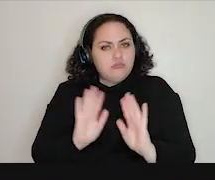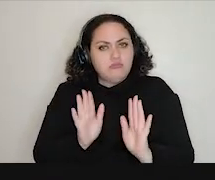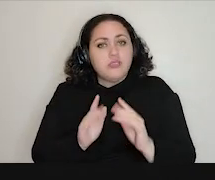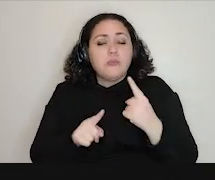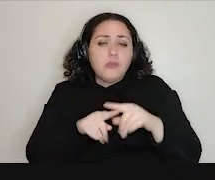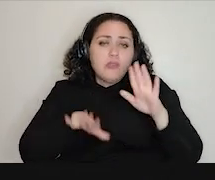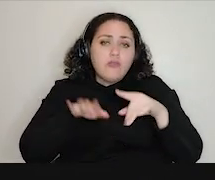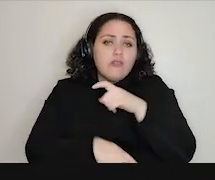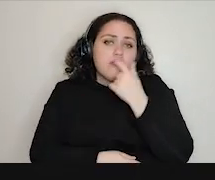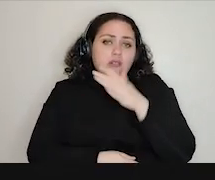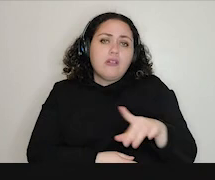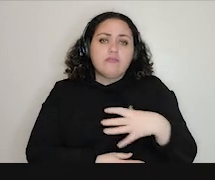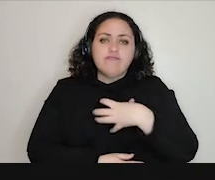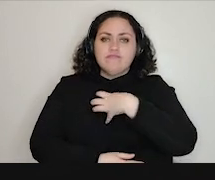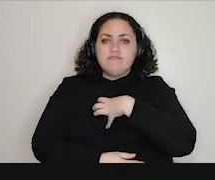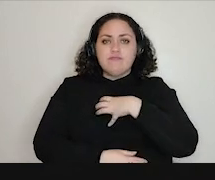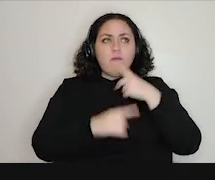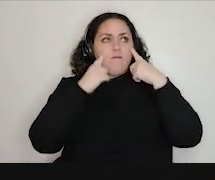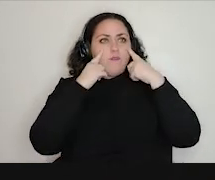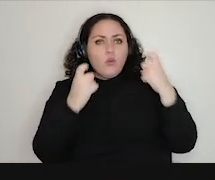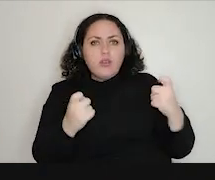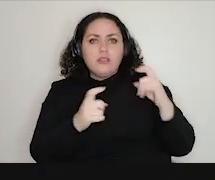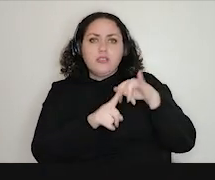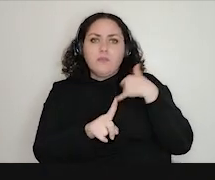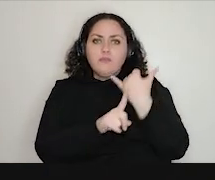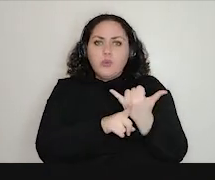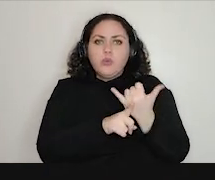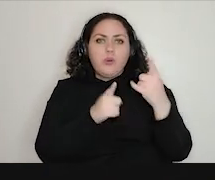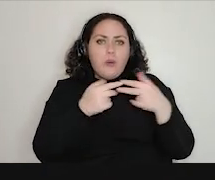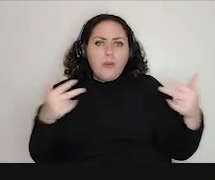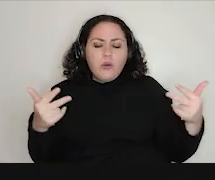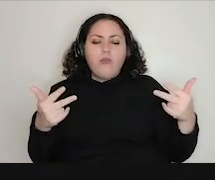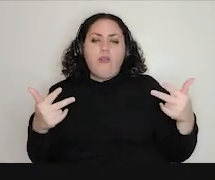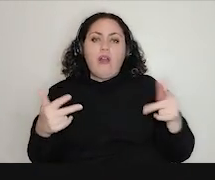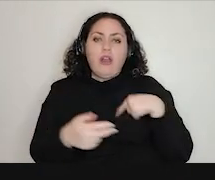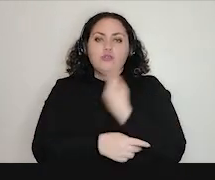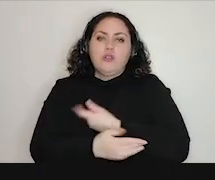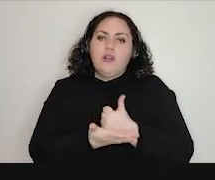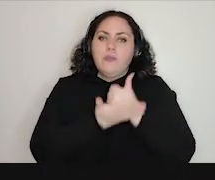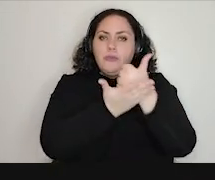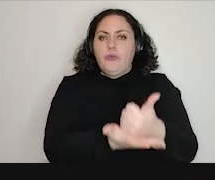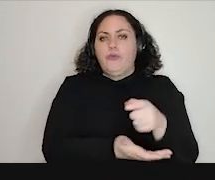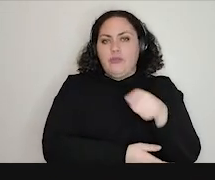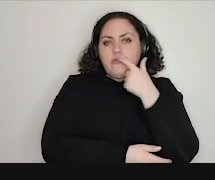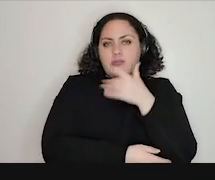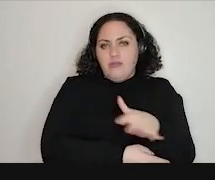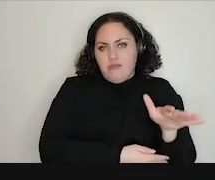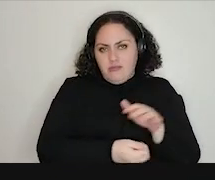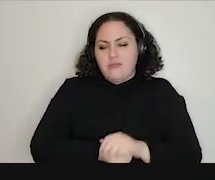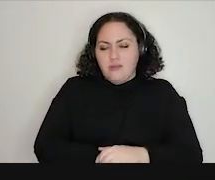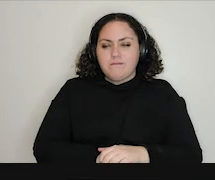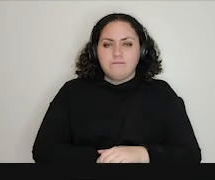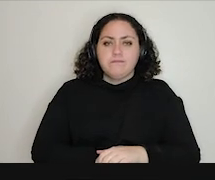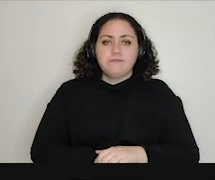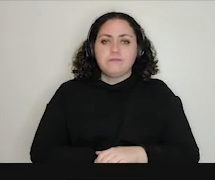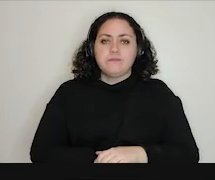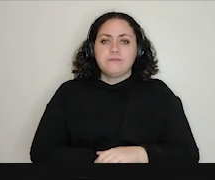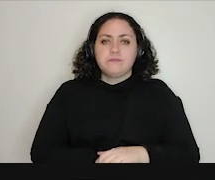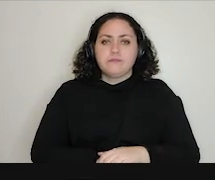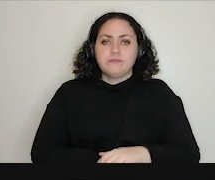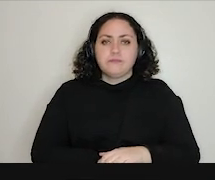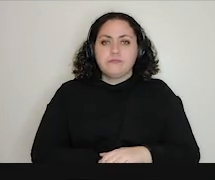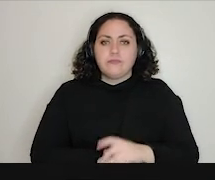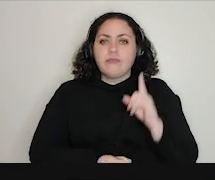por algum processo de violência, né? A gente tem que entender que é muito difícil tu ser de